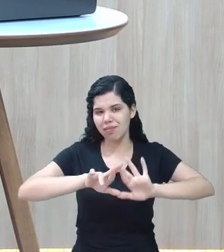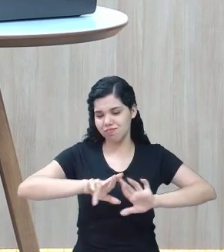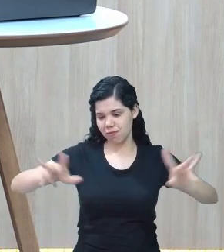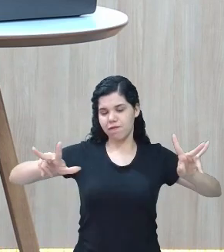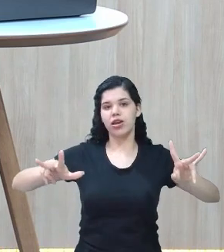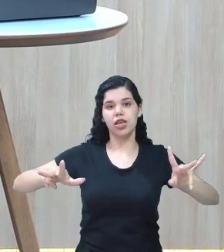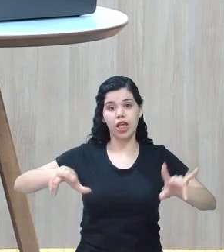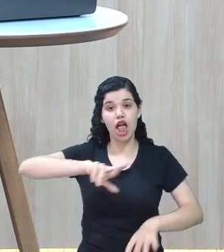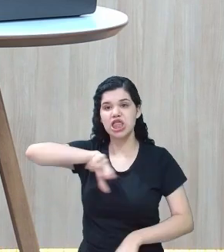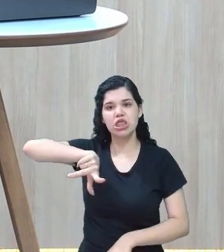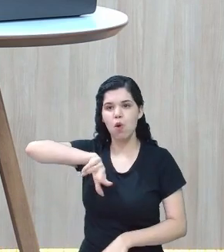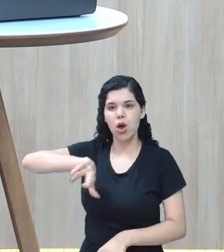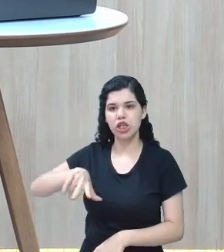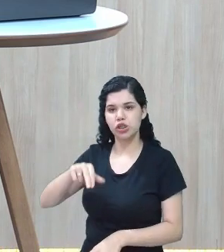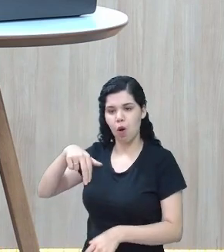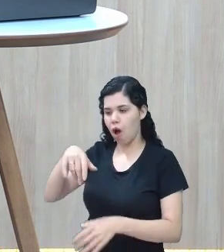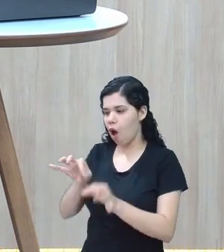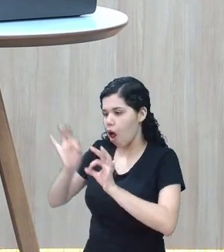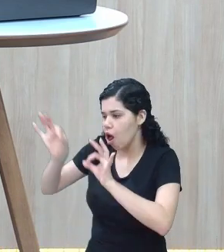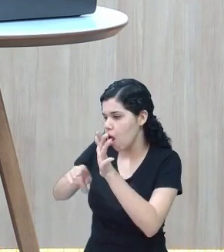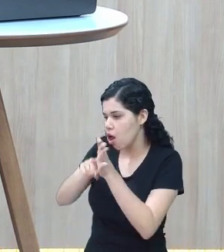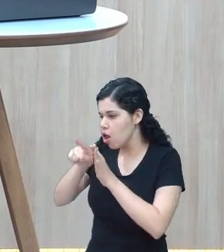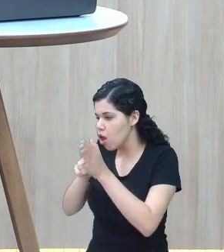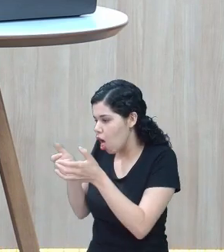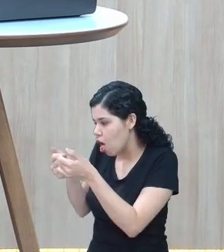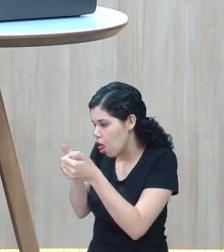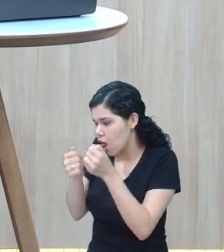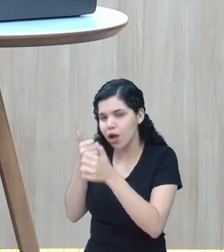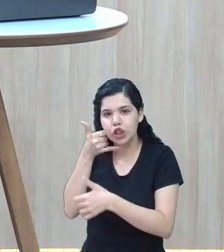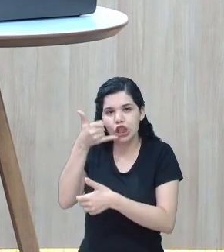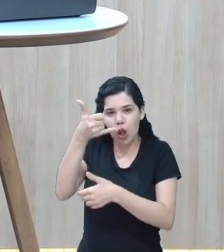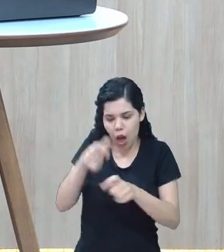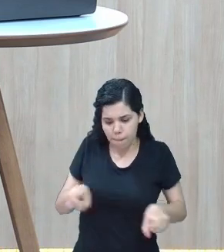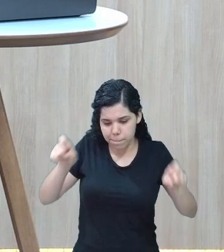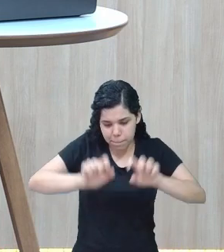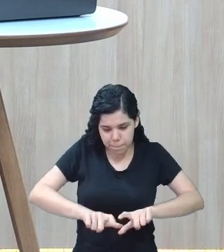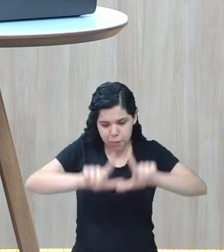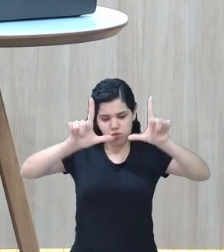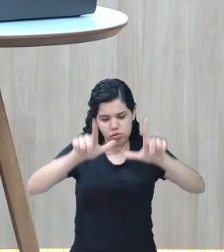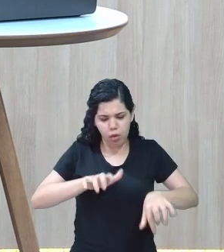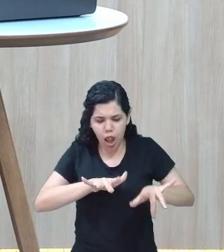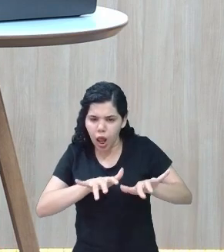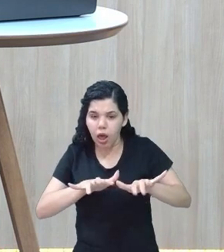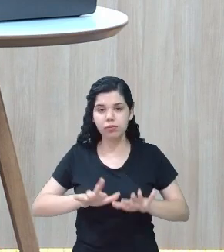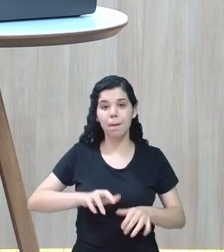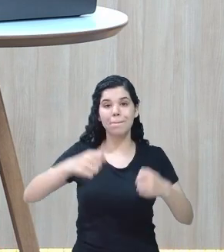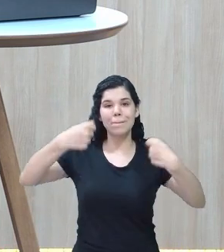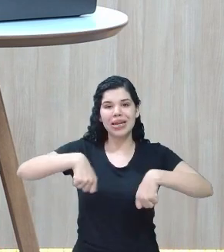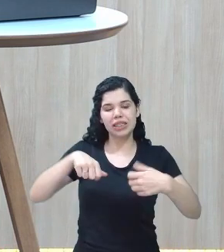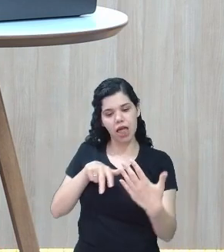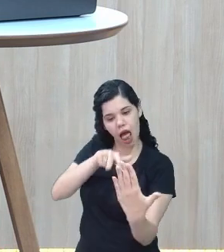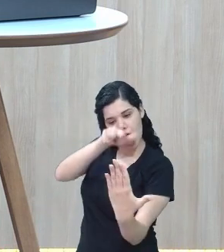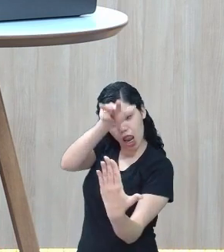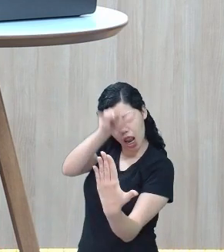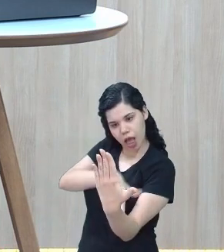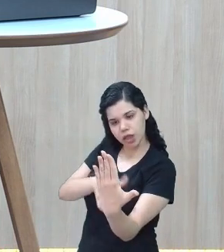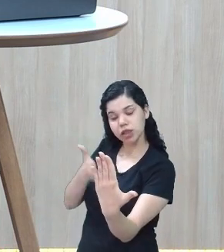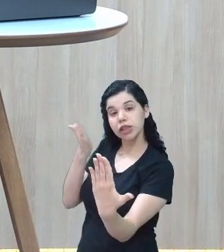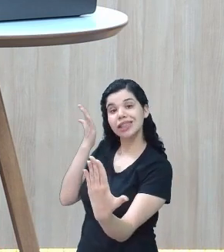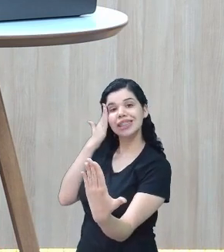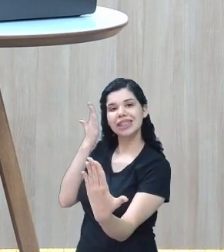só navegar, mexer no telefone, mexer nos aplicativos. Ele precisa ler